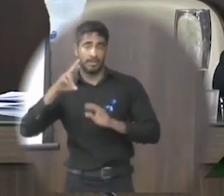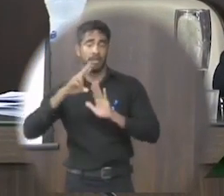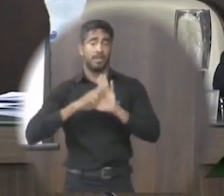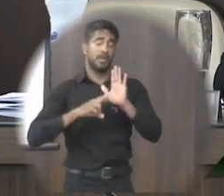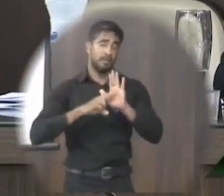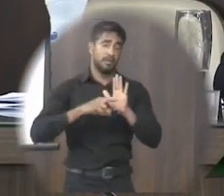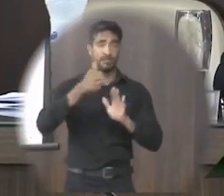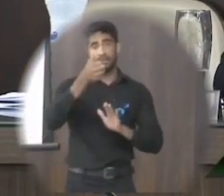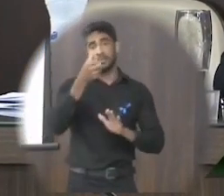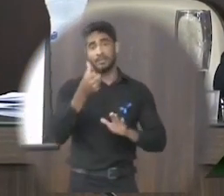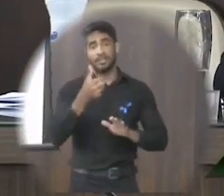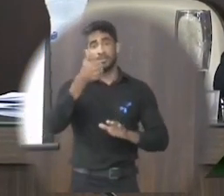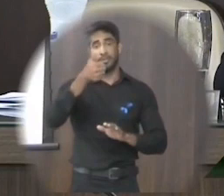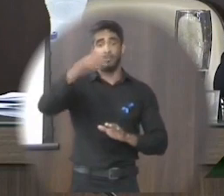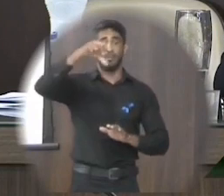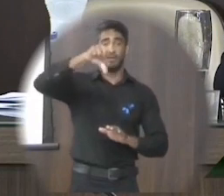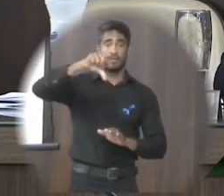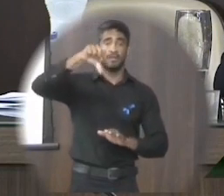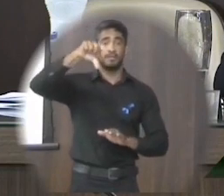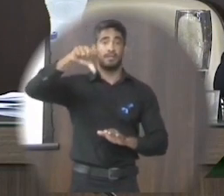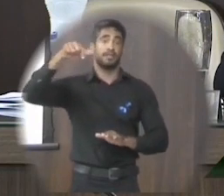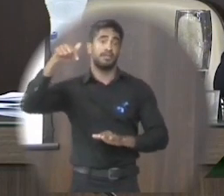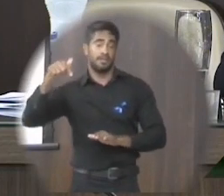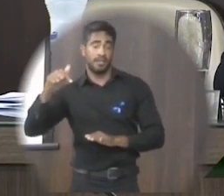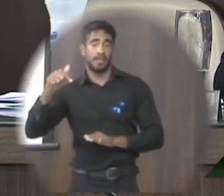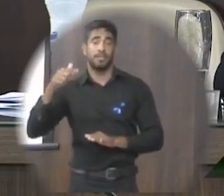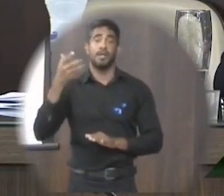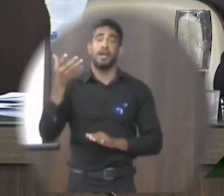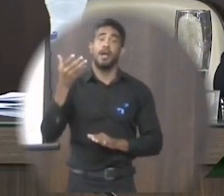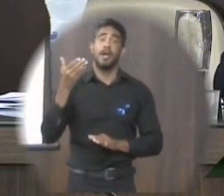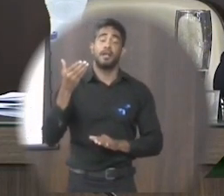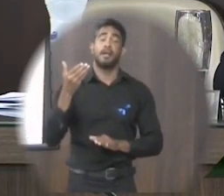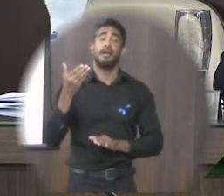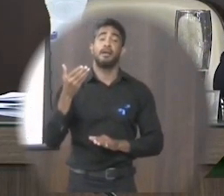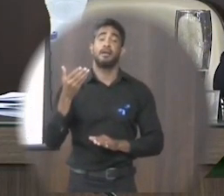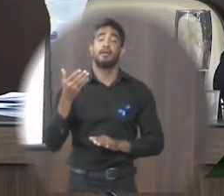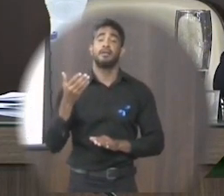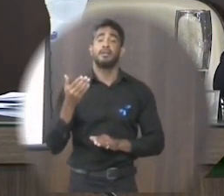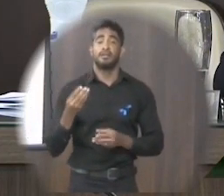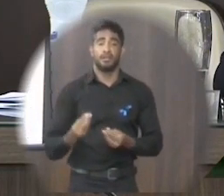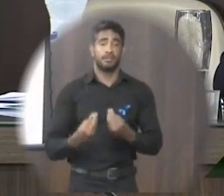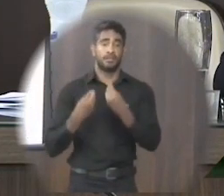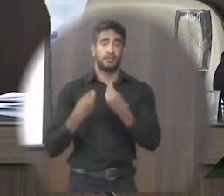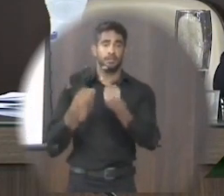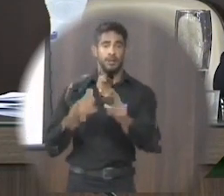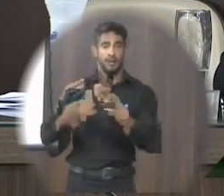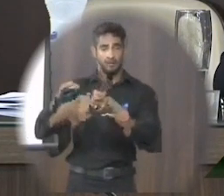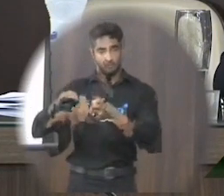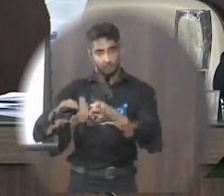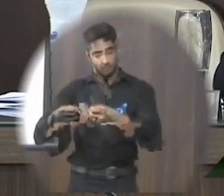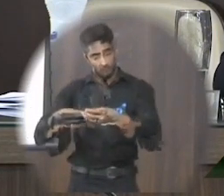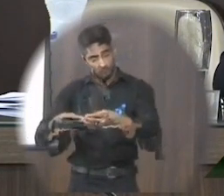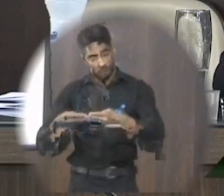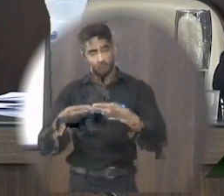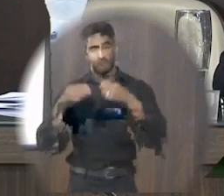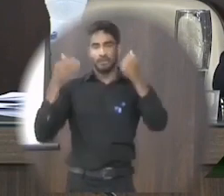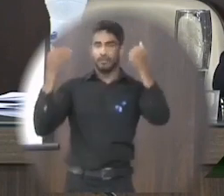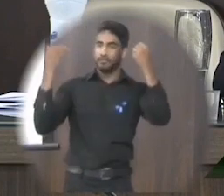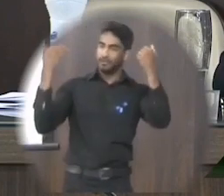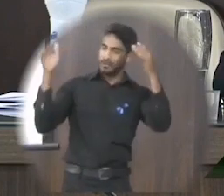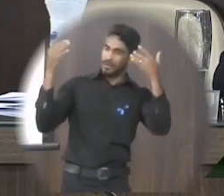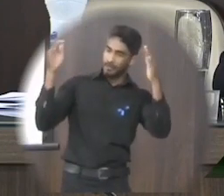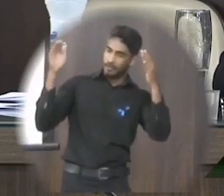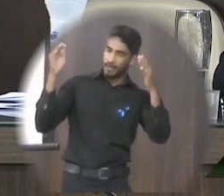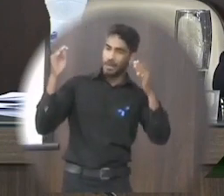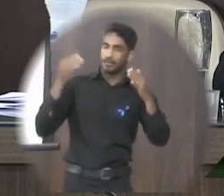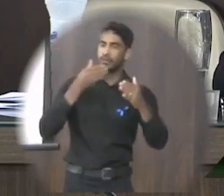número 16 de 1997 e suas alterações, requer a Vossa Excelência que seja encaminhada uma moção com voto de aplauso com o